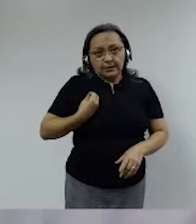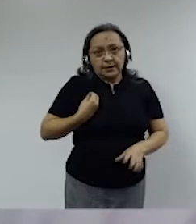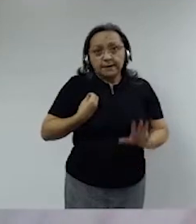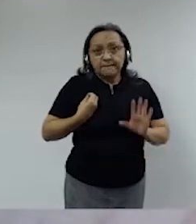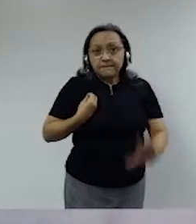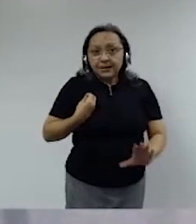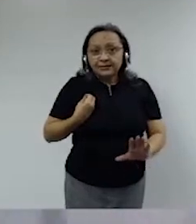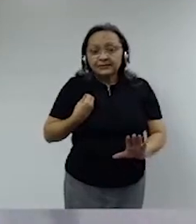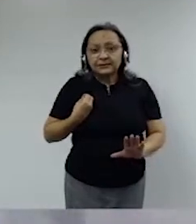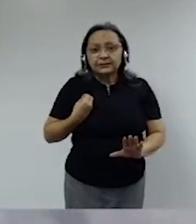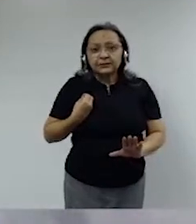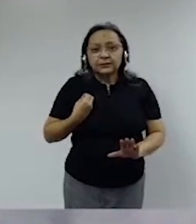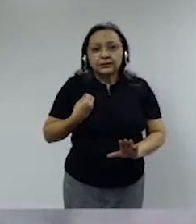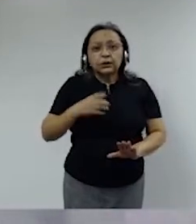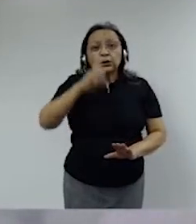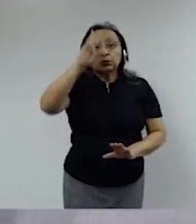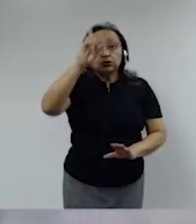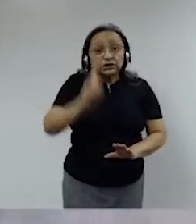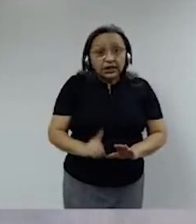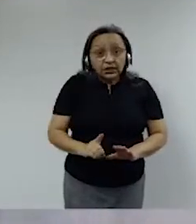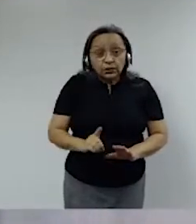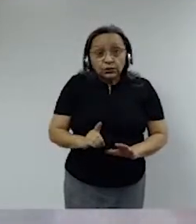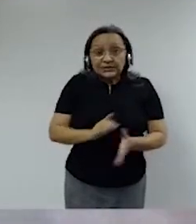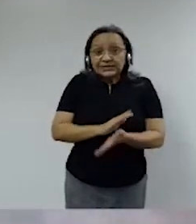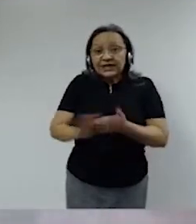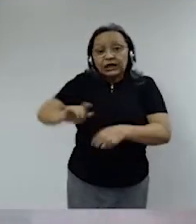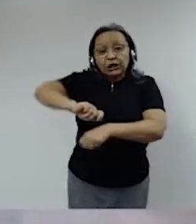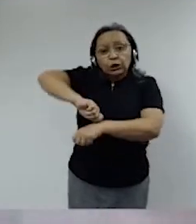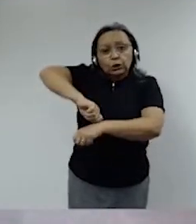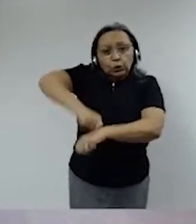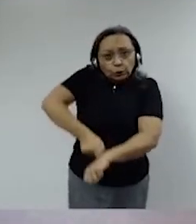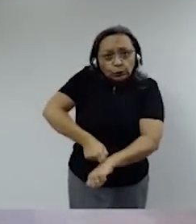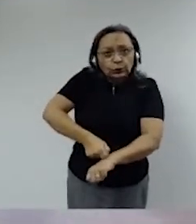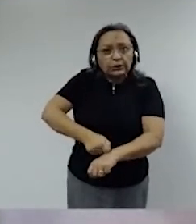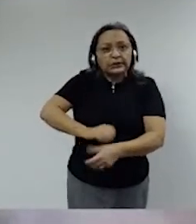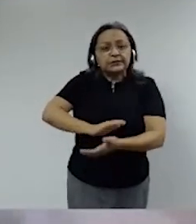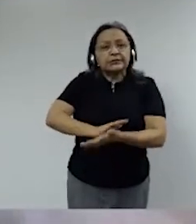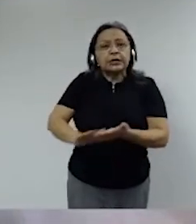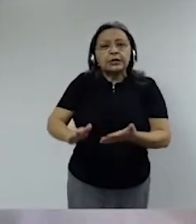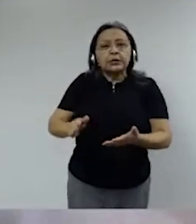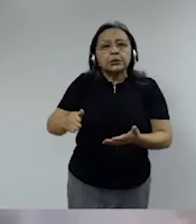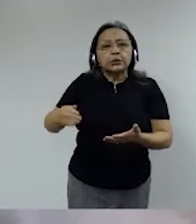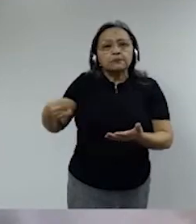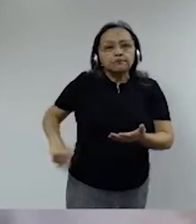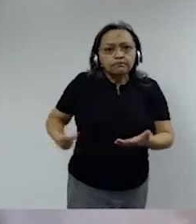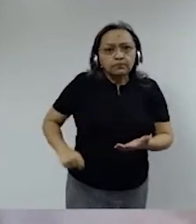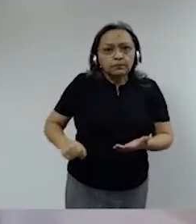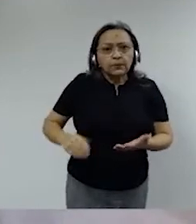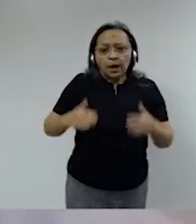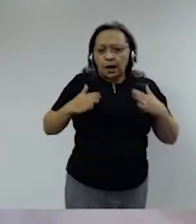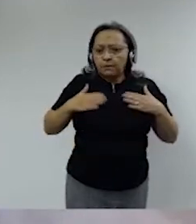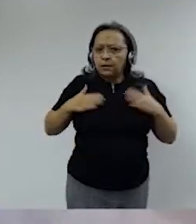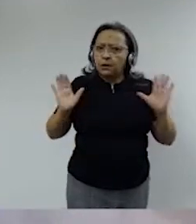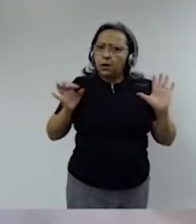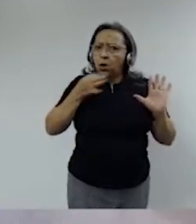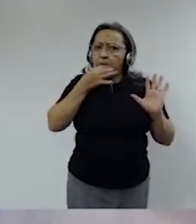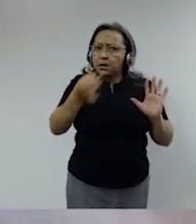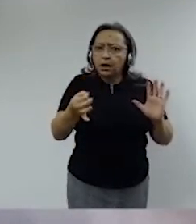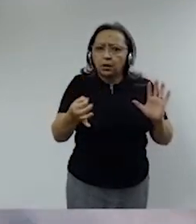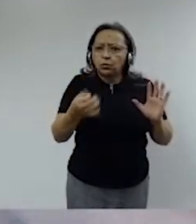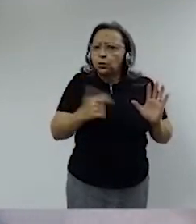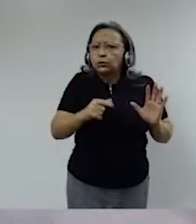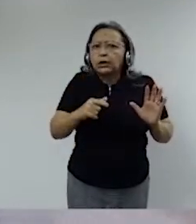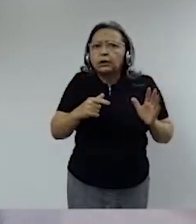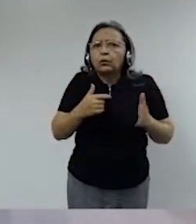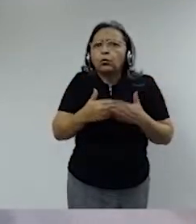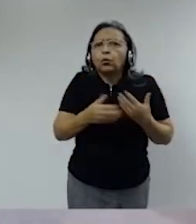Agora, o direito de não ser torturado, não ser reduzido à condição análoga a de escravo, a meu juízo, não há nada que o justifique,